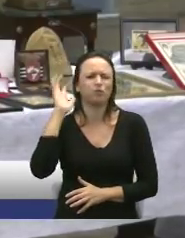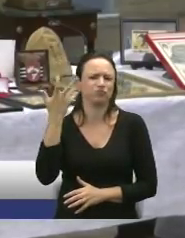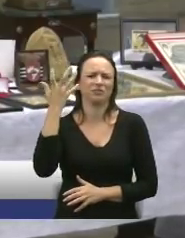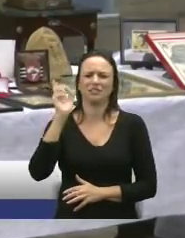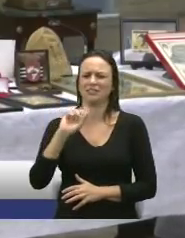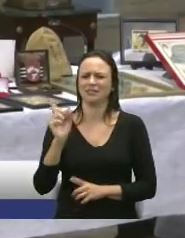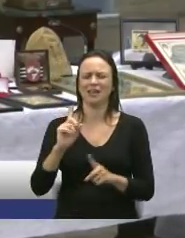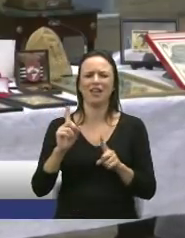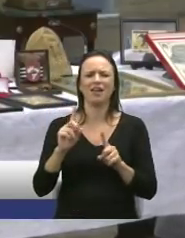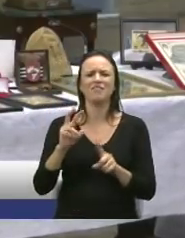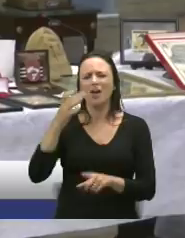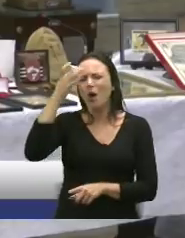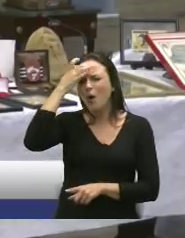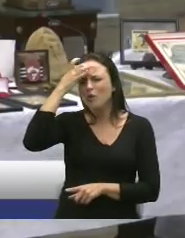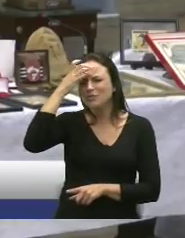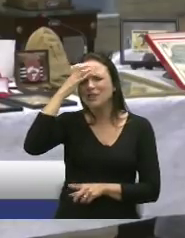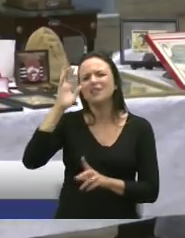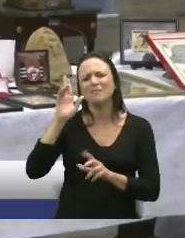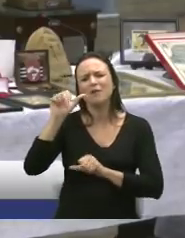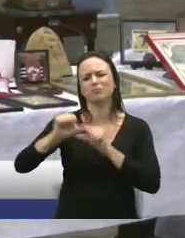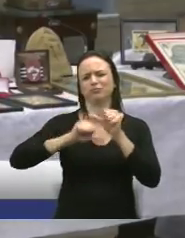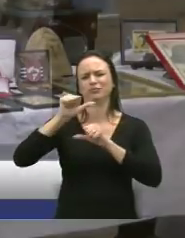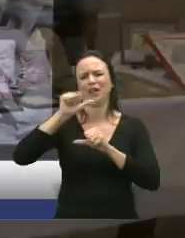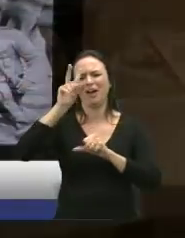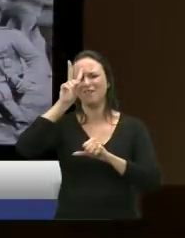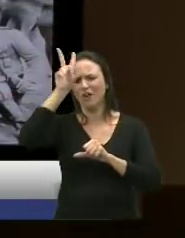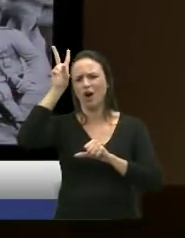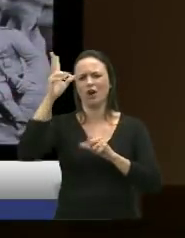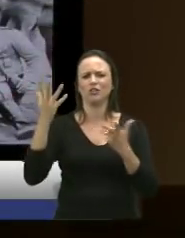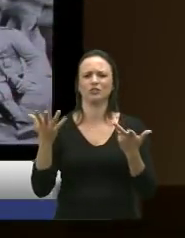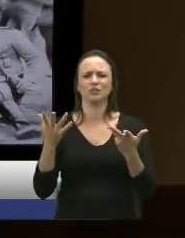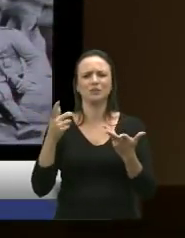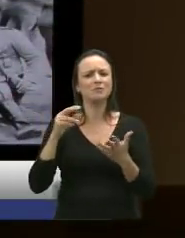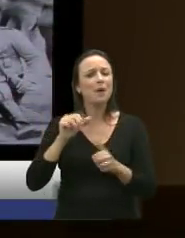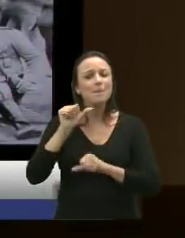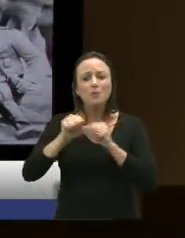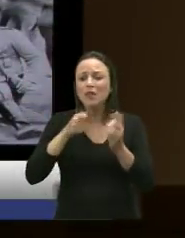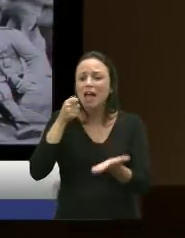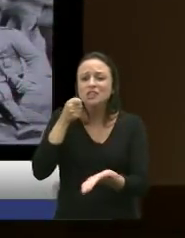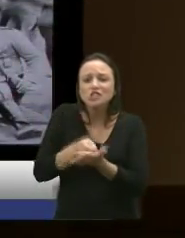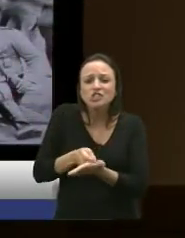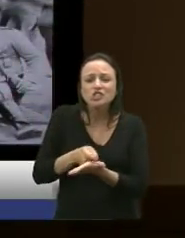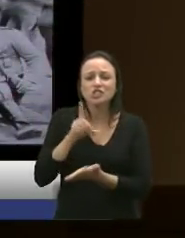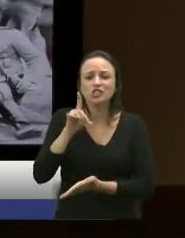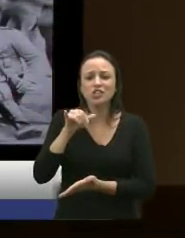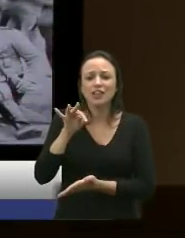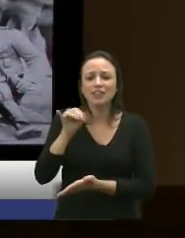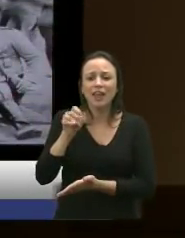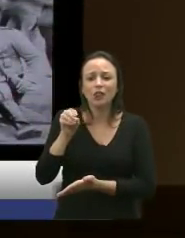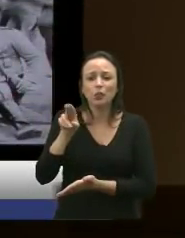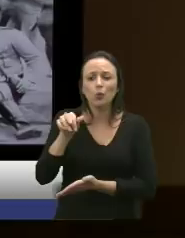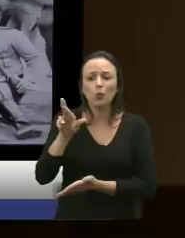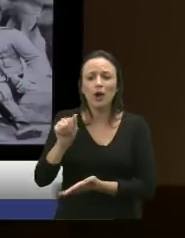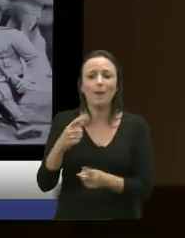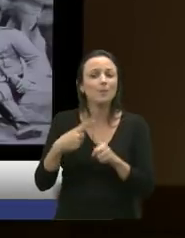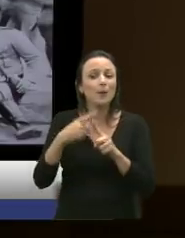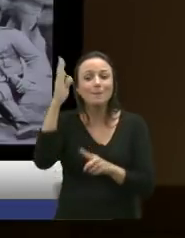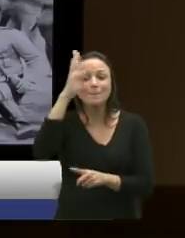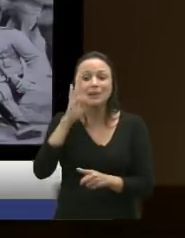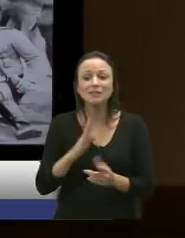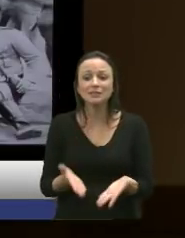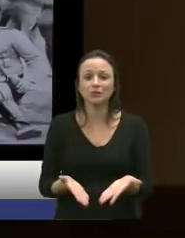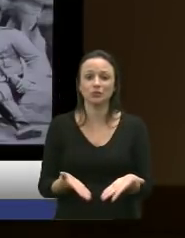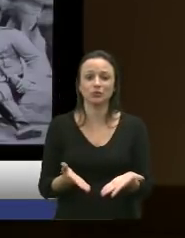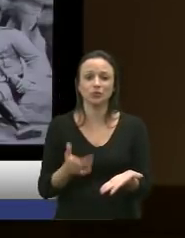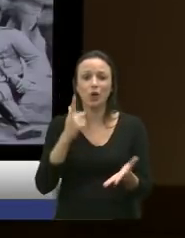nossos irmãos vai ser mais forte. Temos que acabar com a ditadura porque é em nome do país. E ainda assim, veja na foto, não são